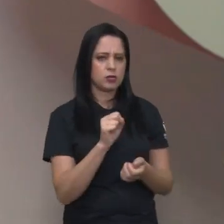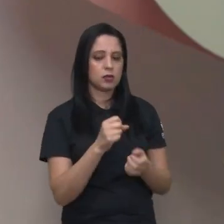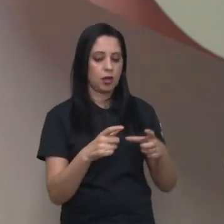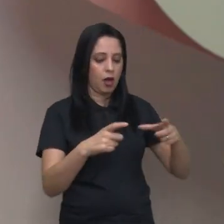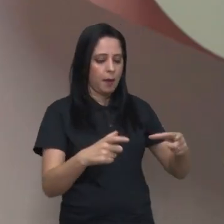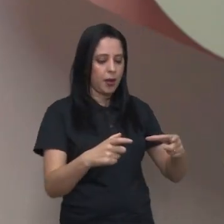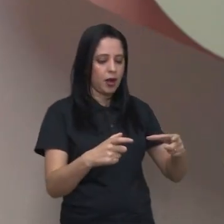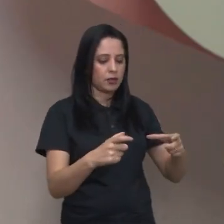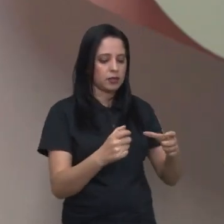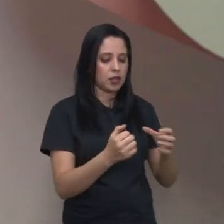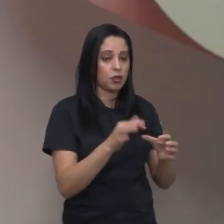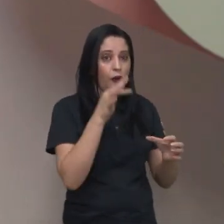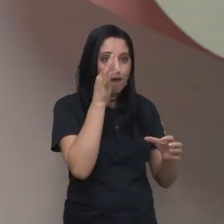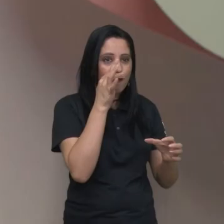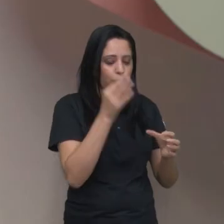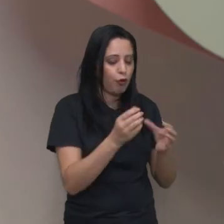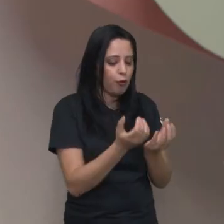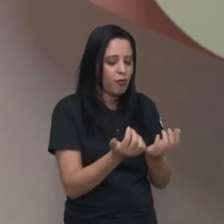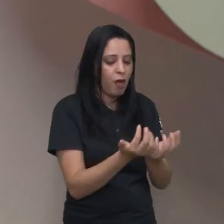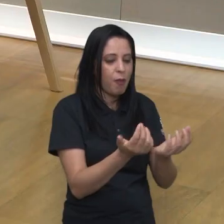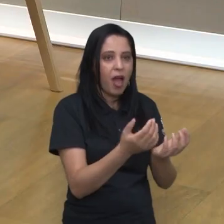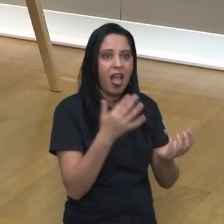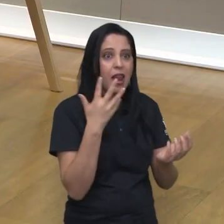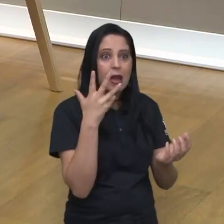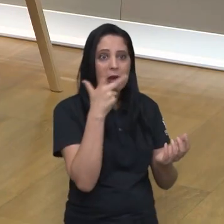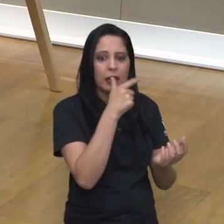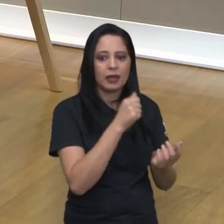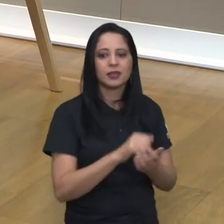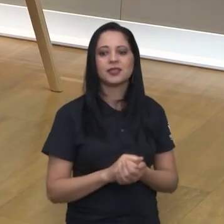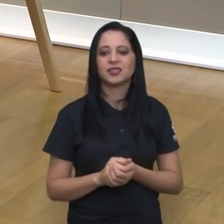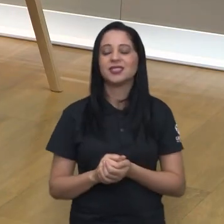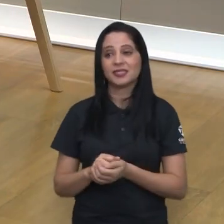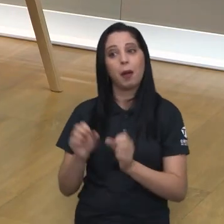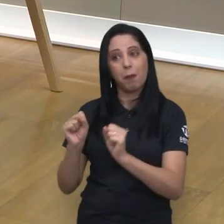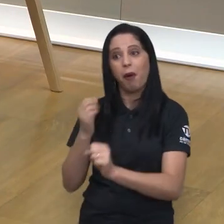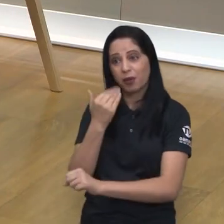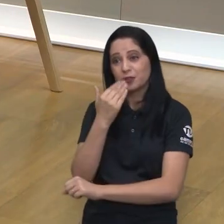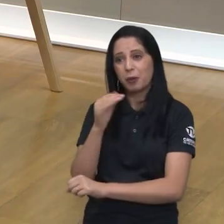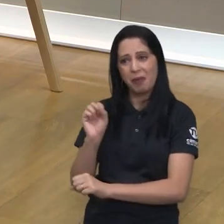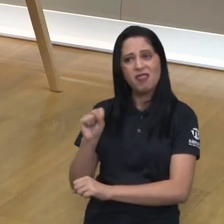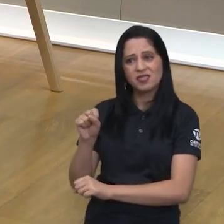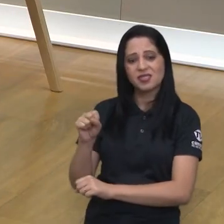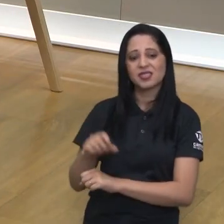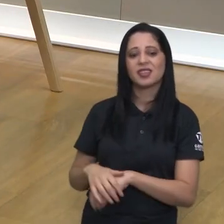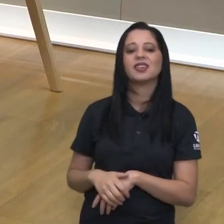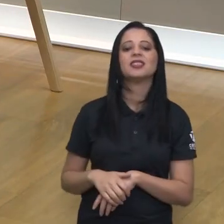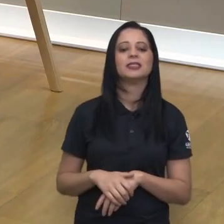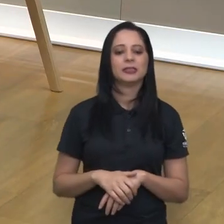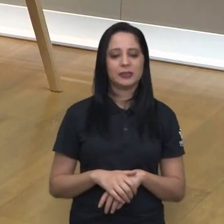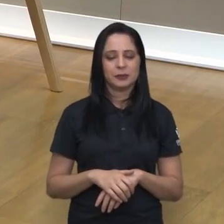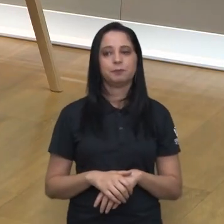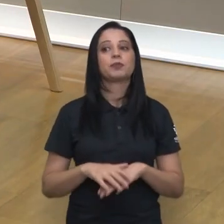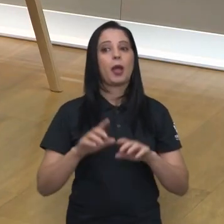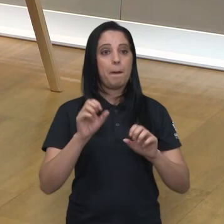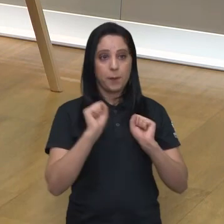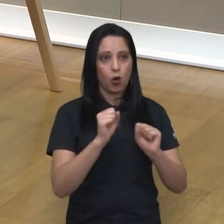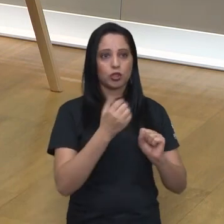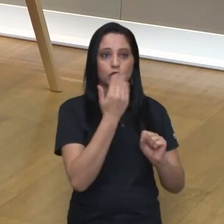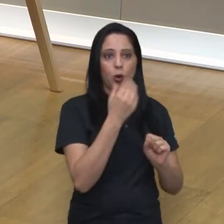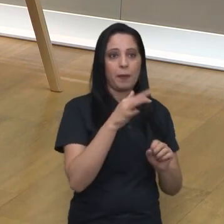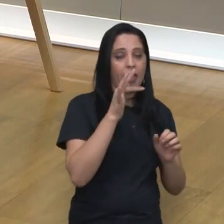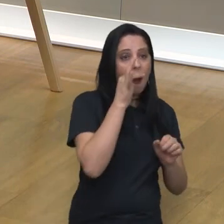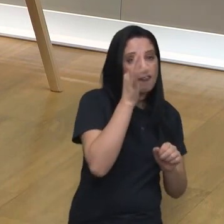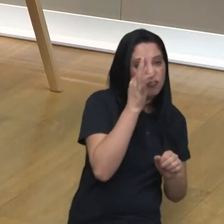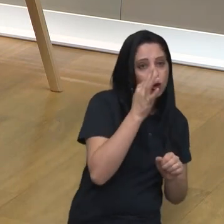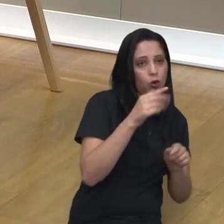sido bastante utilizada como decoração do prato, são, né? A parte jardins comestíveis, né? Que a gente dá para comer a folha e as folhas. Isso, exatamente. A flor e